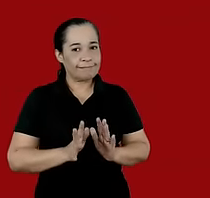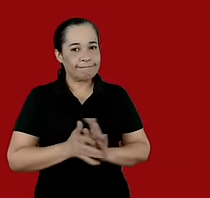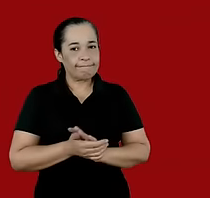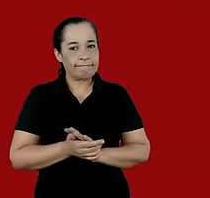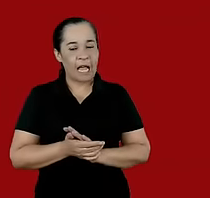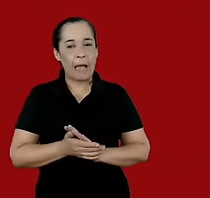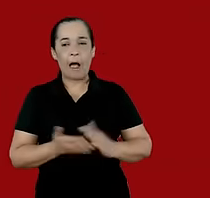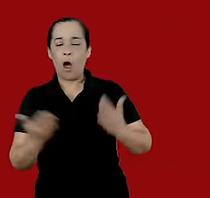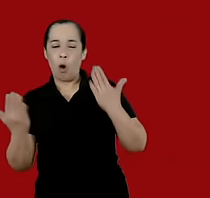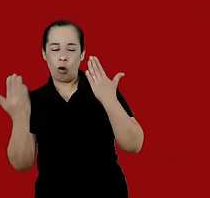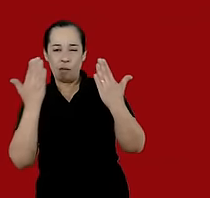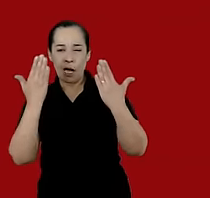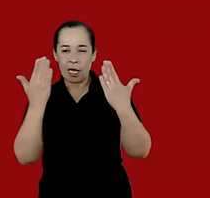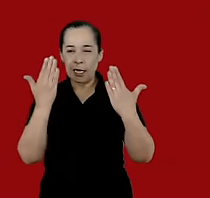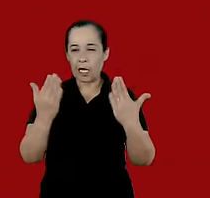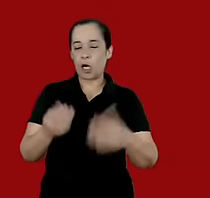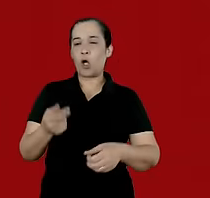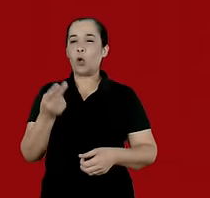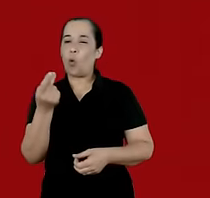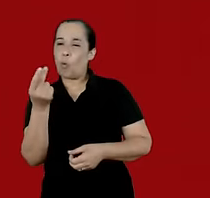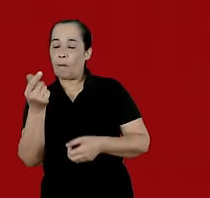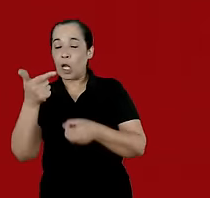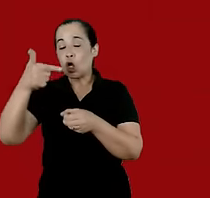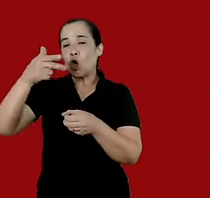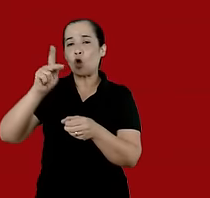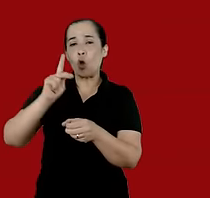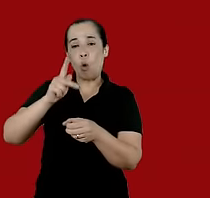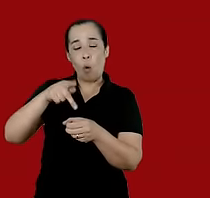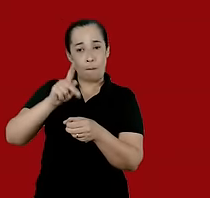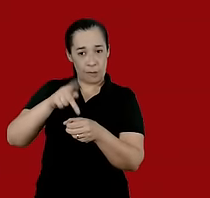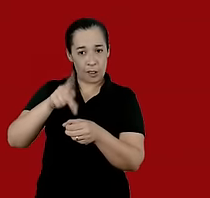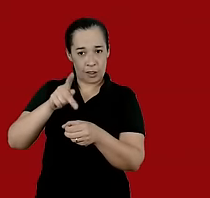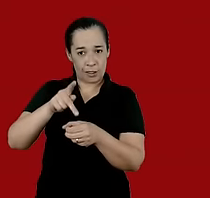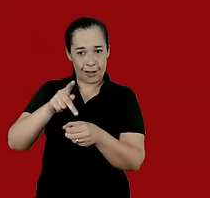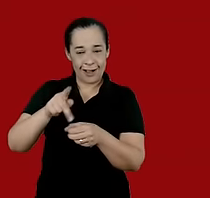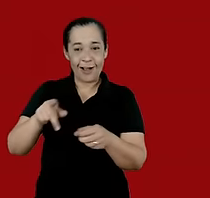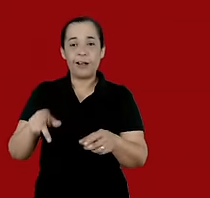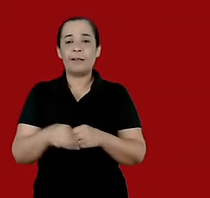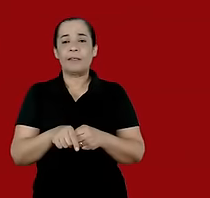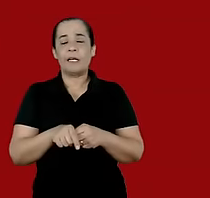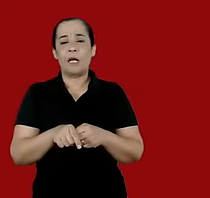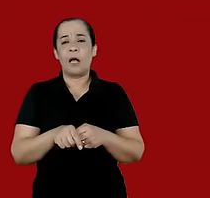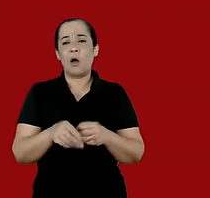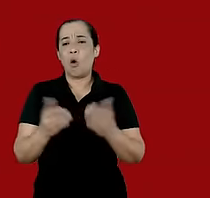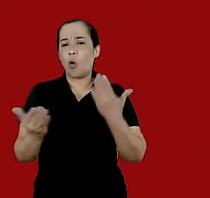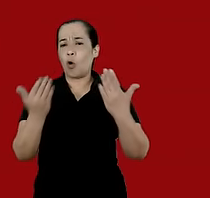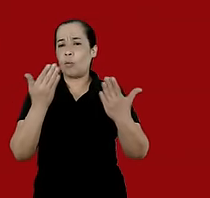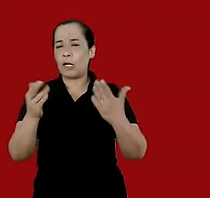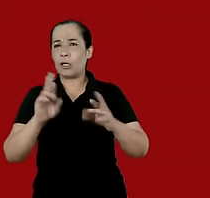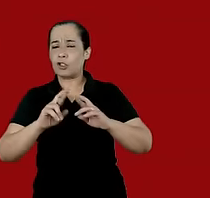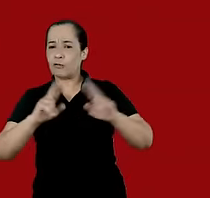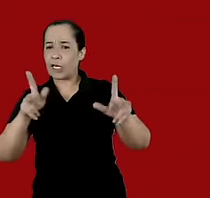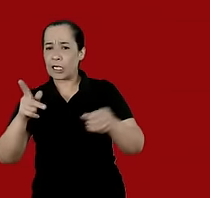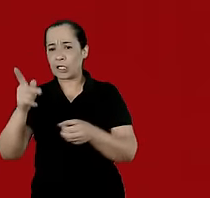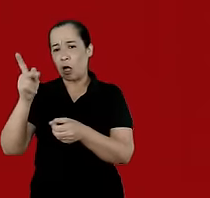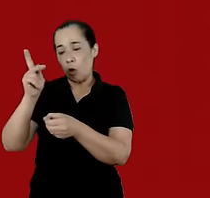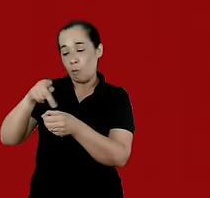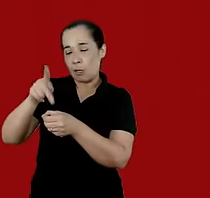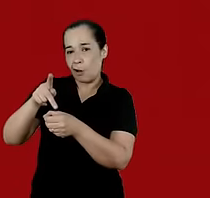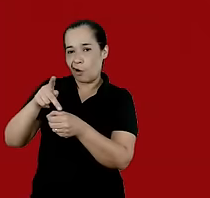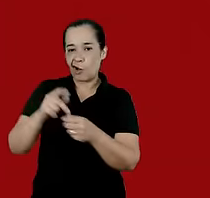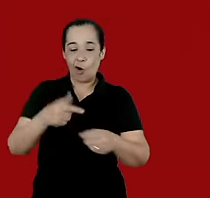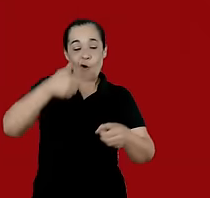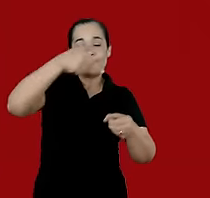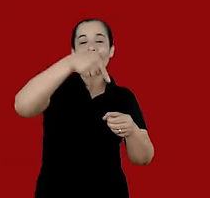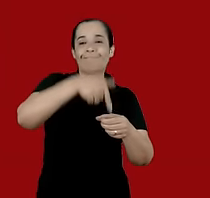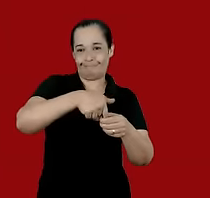energia preço de petróleo e o que a gente chama de crack spread né que é a diferença eh do petróleo para gasolina a gente vê que tem